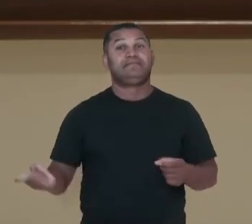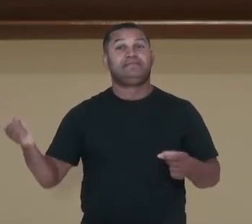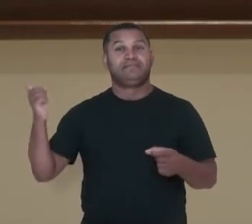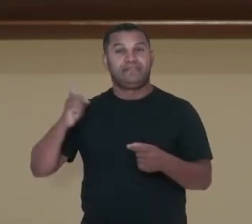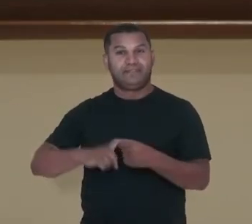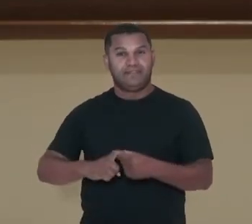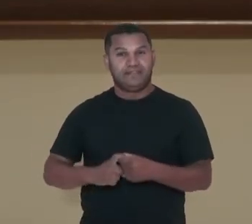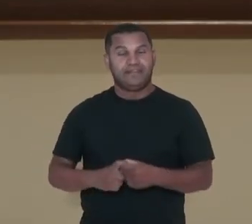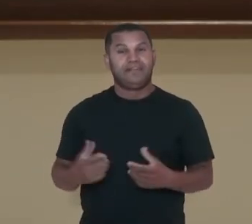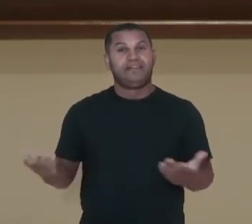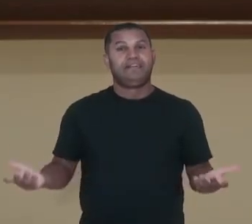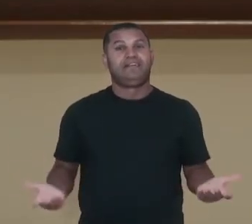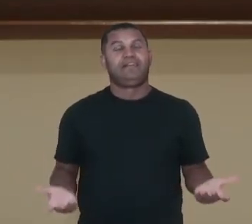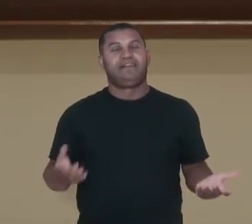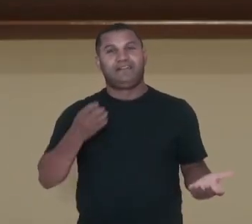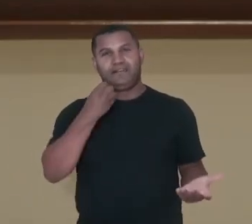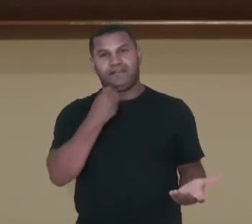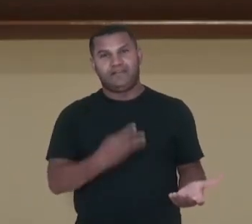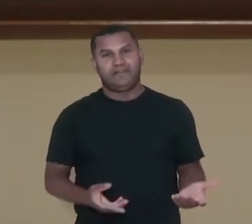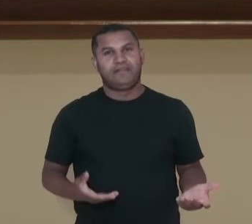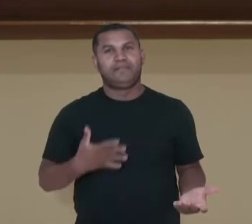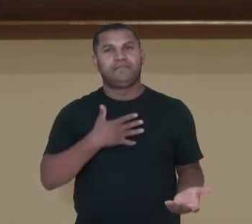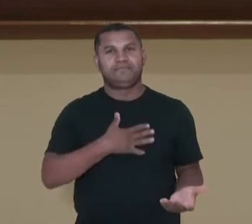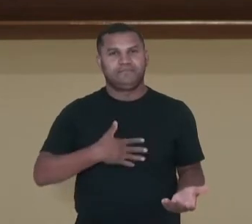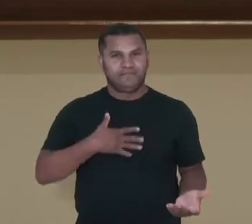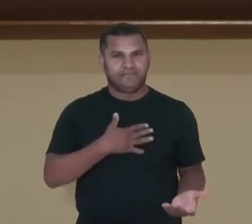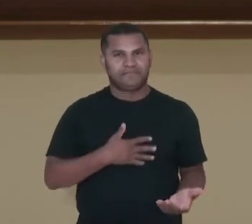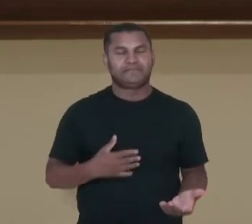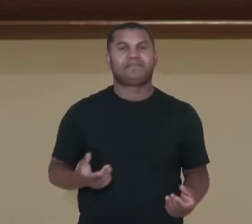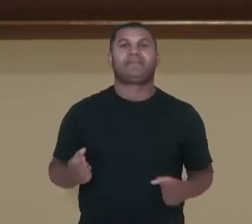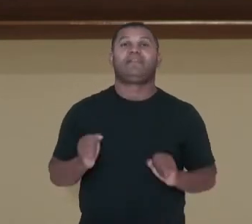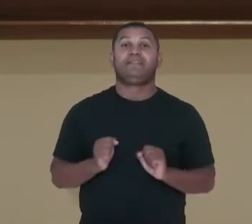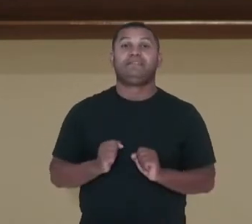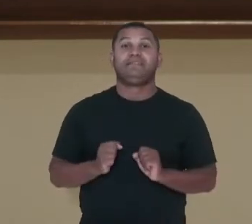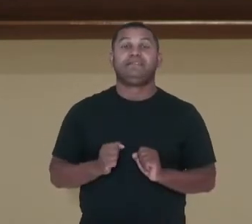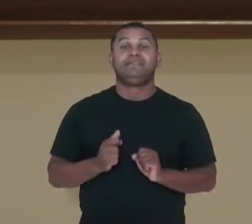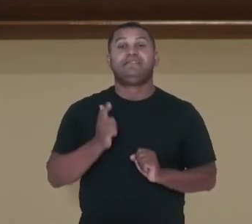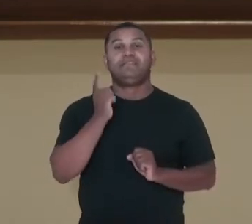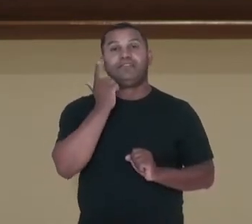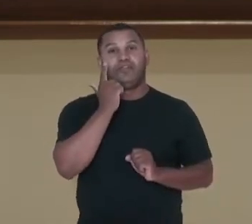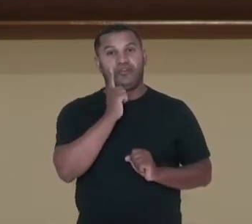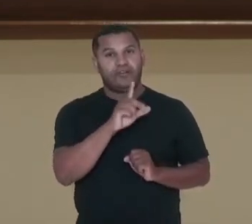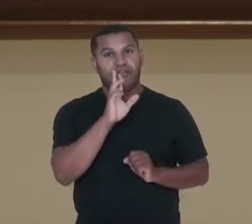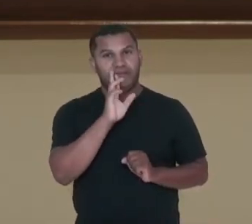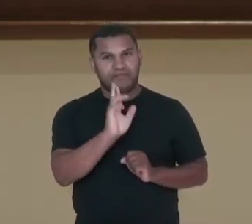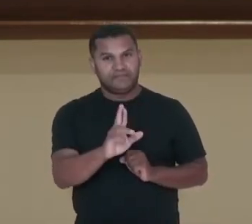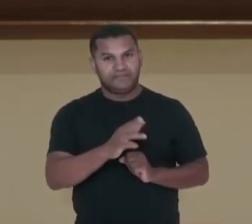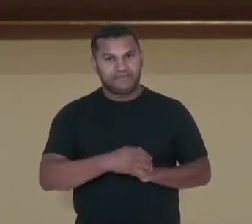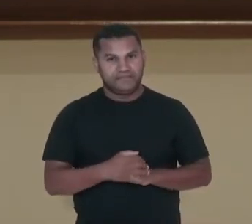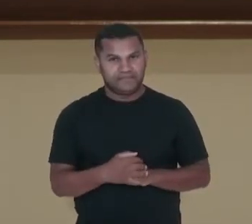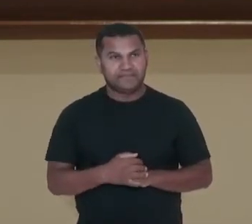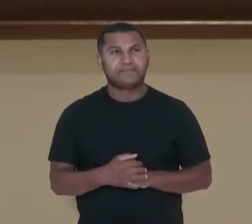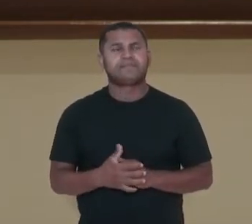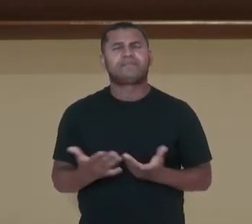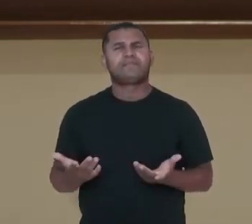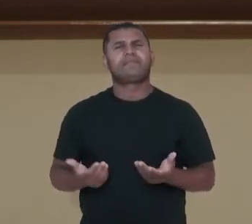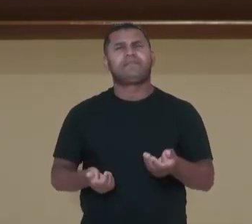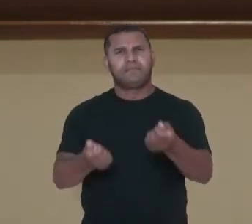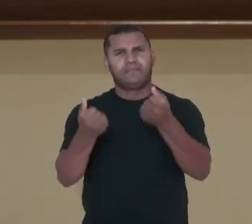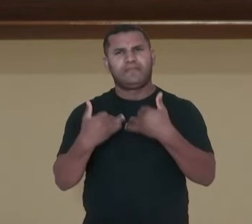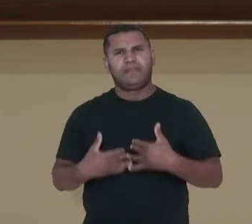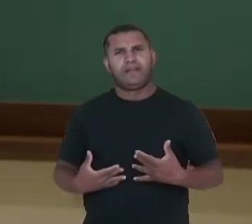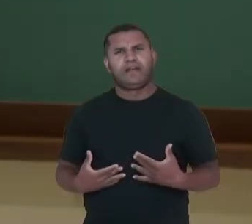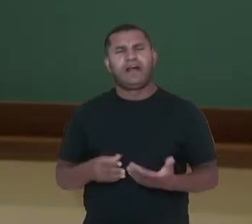Voltei, minha gente linda, querida, meus alunos amados. E aí, registrou essa atividade? Conta para mim, a falta